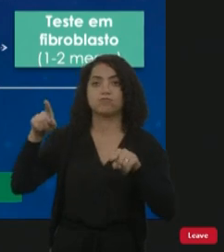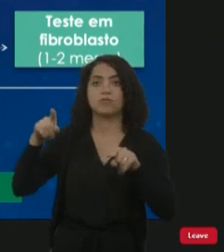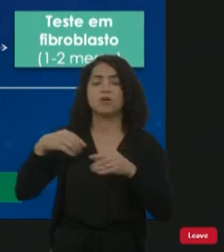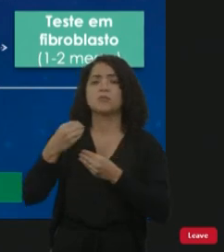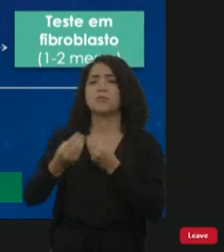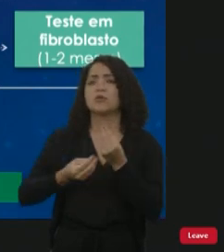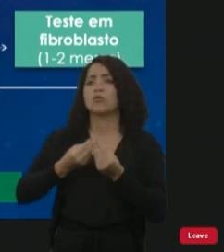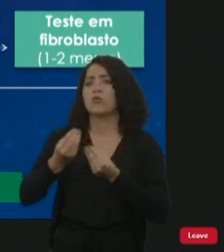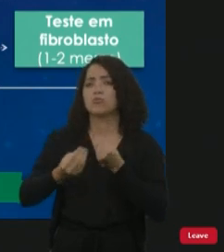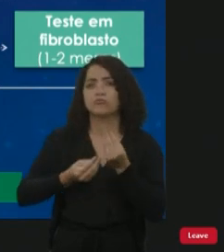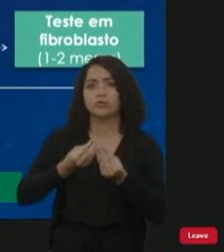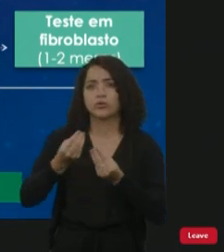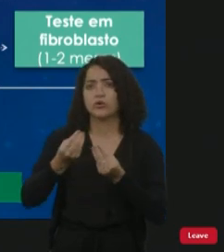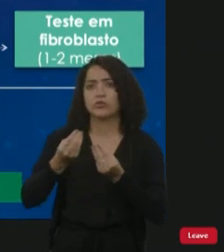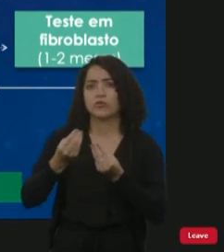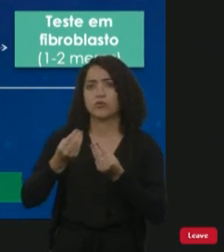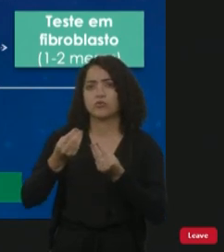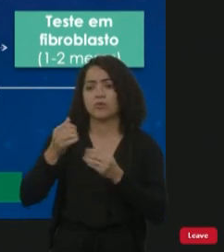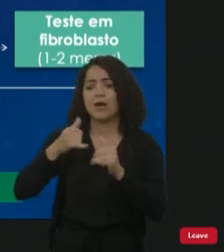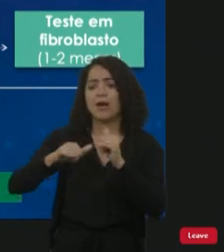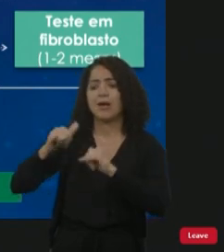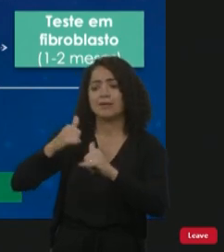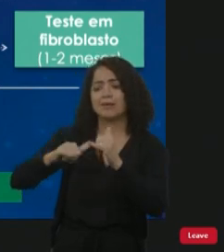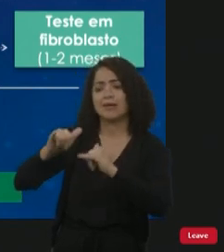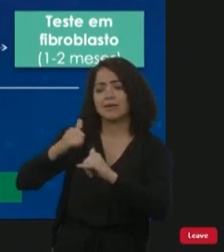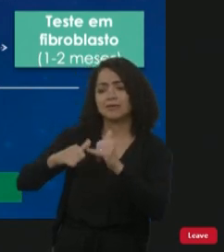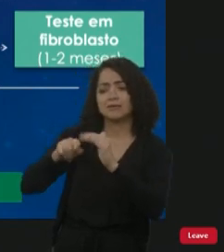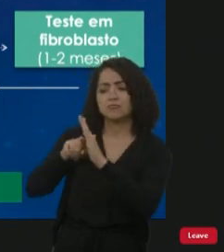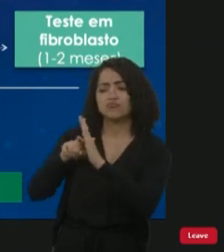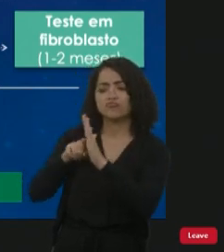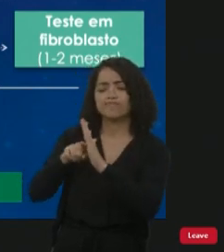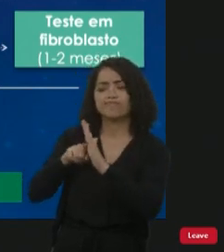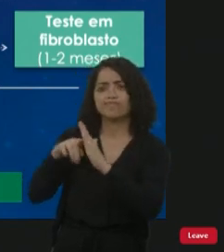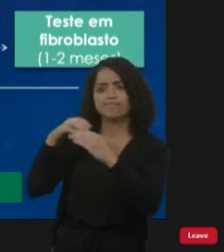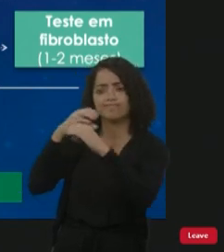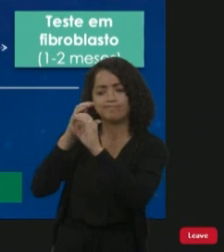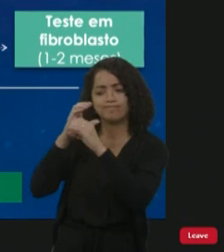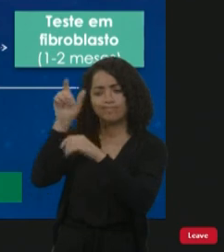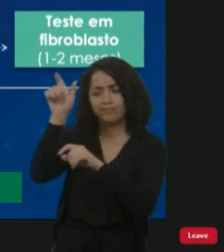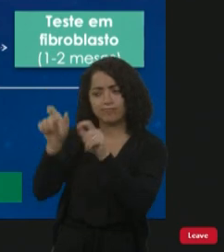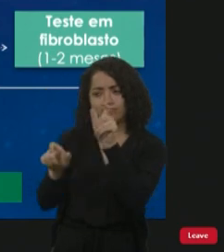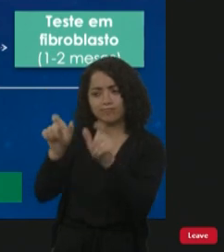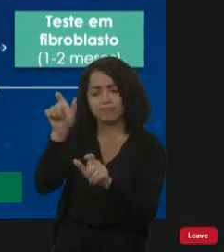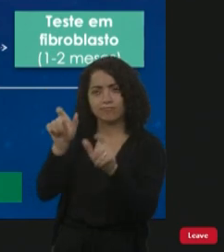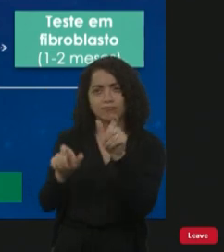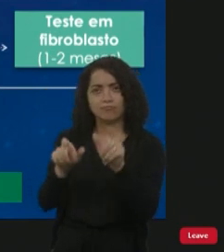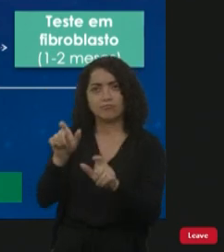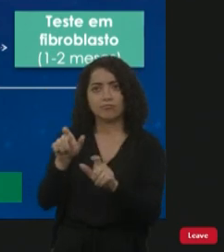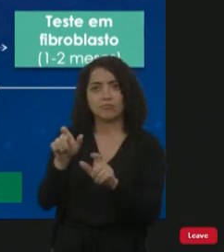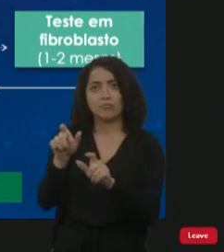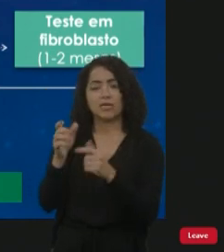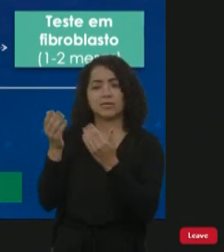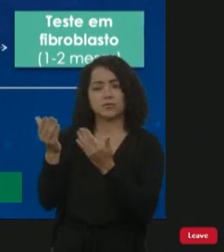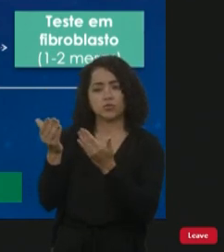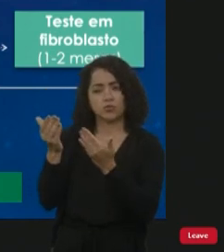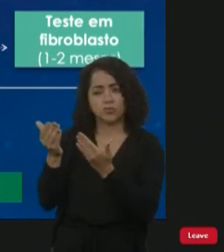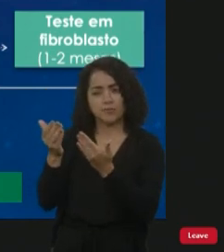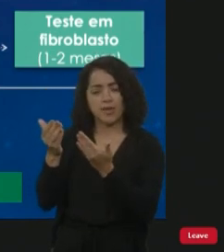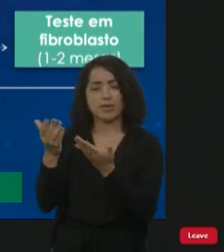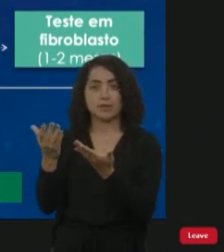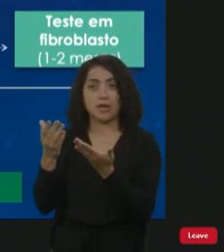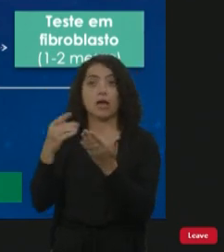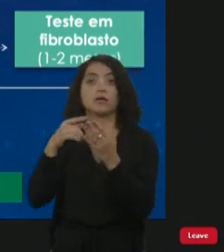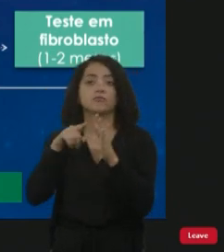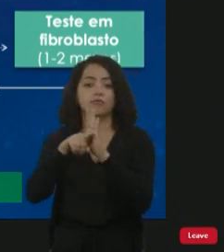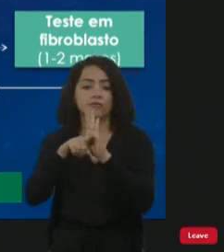vou analisar esse paciente? Como que eu vou investigar, né? No caso da suspeita clínica, a gente vai fazer um exame